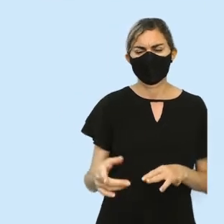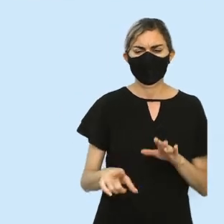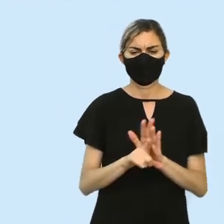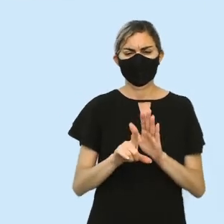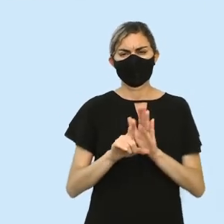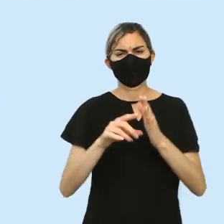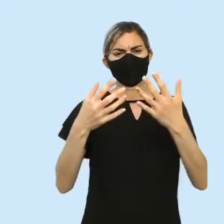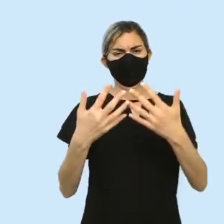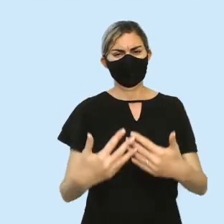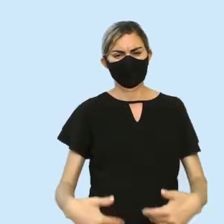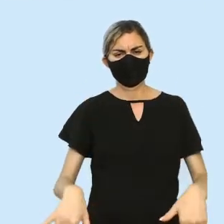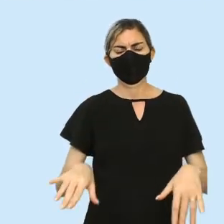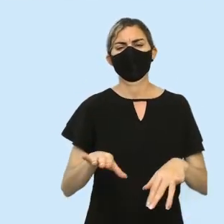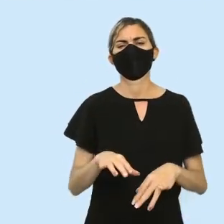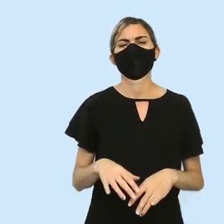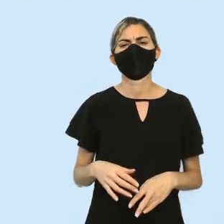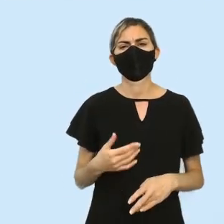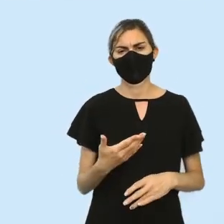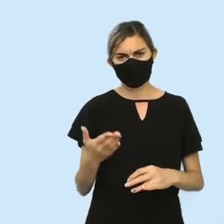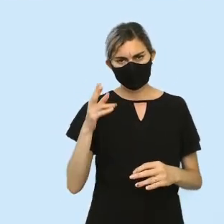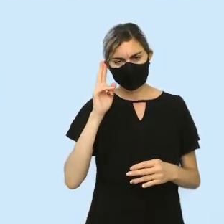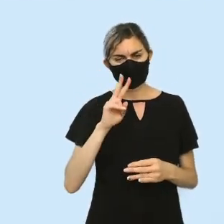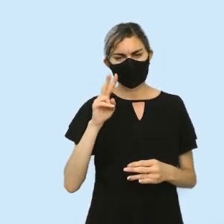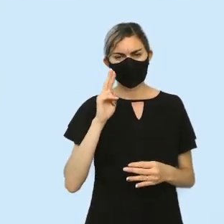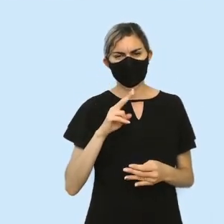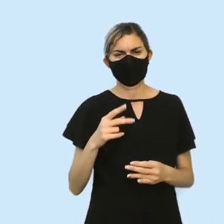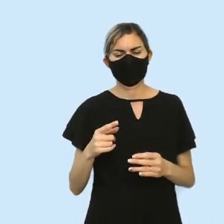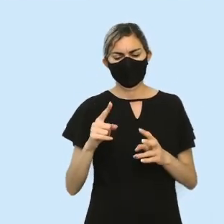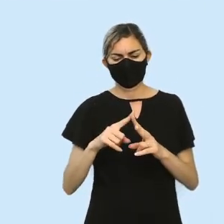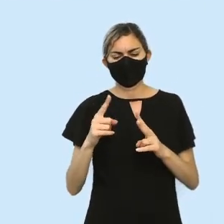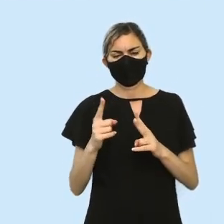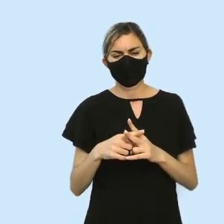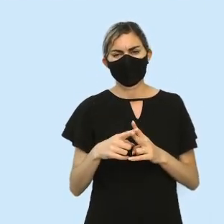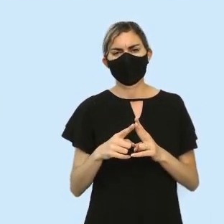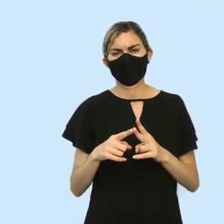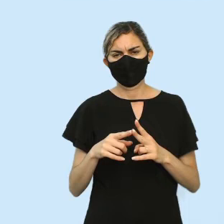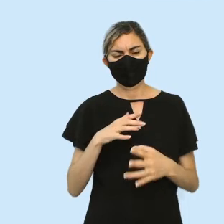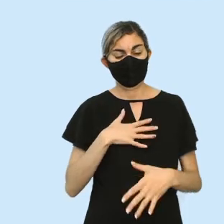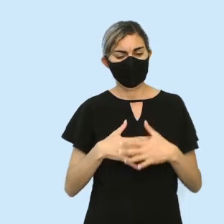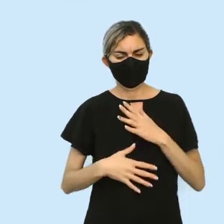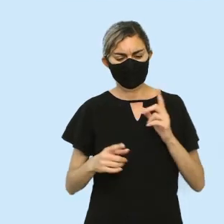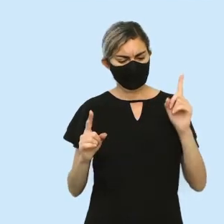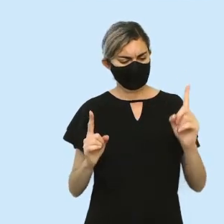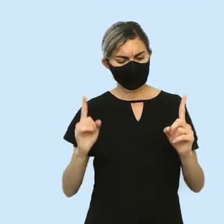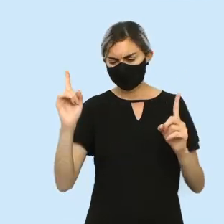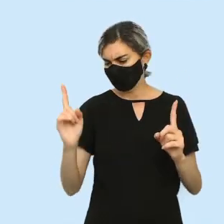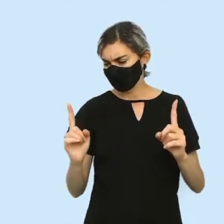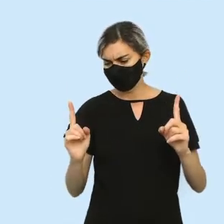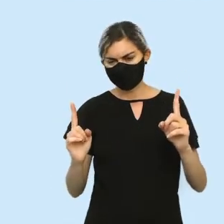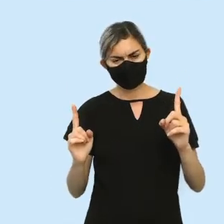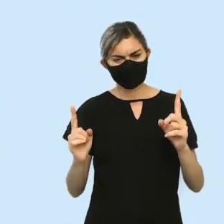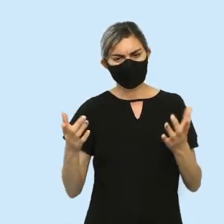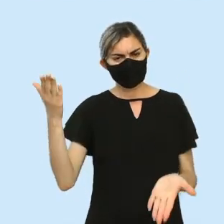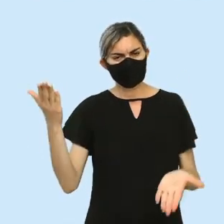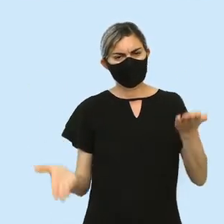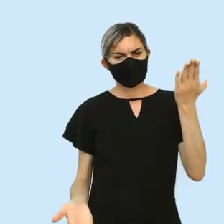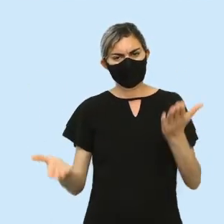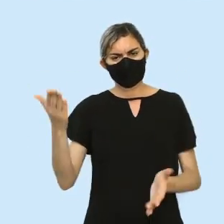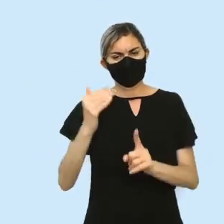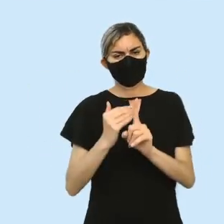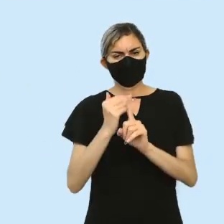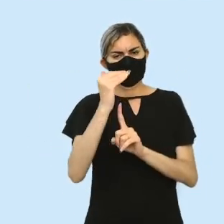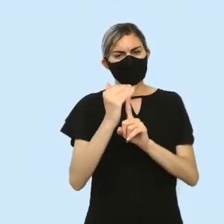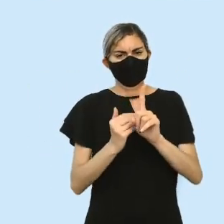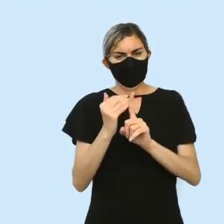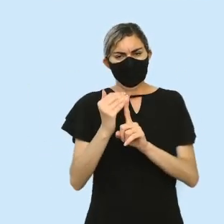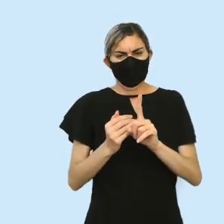da natureza da termodinâmica. Lembra? Dois corpos estão em equilíbrio térmico